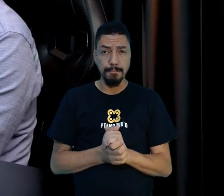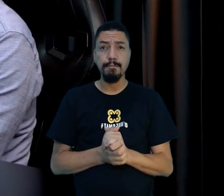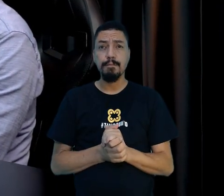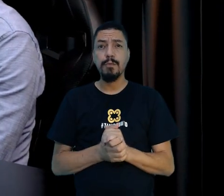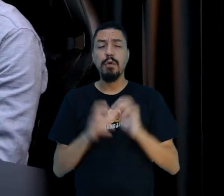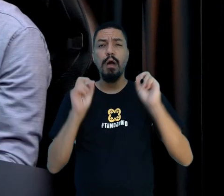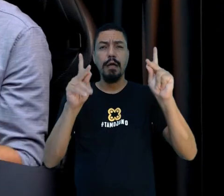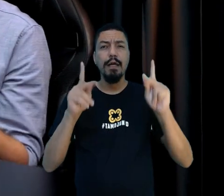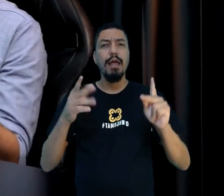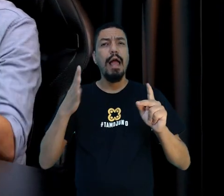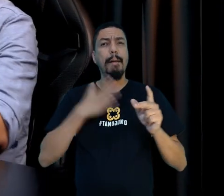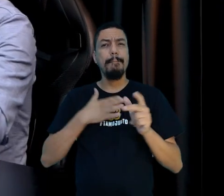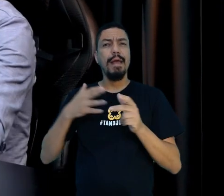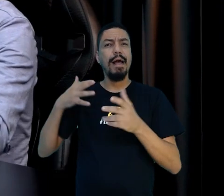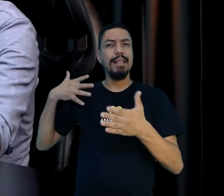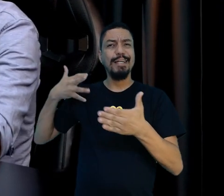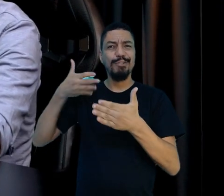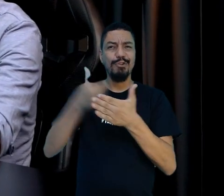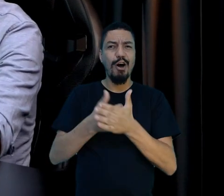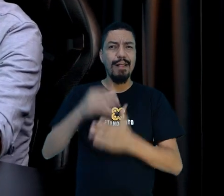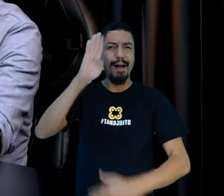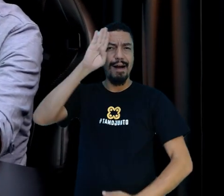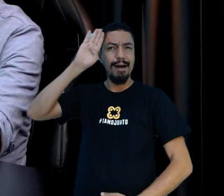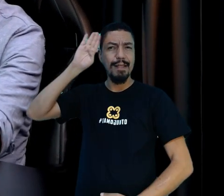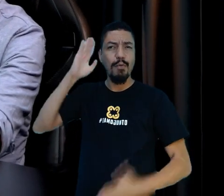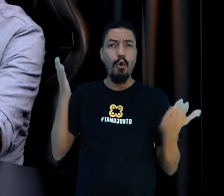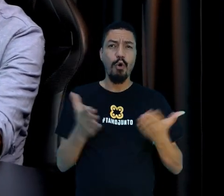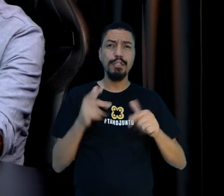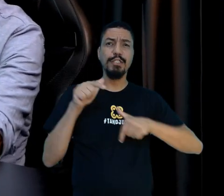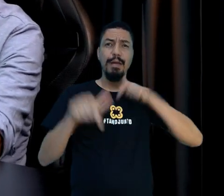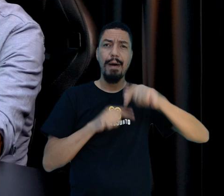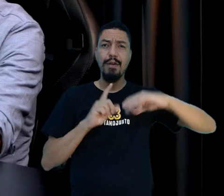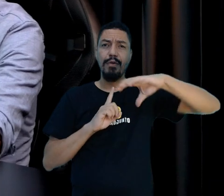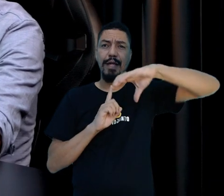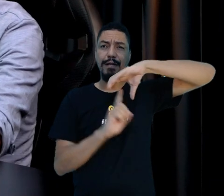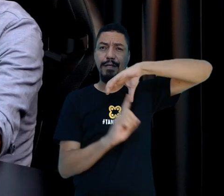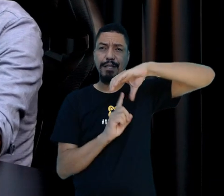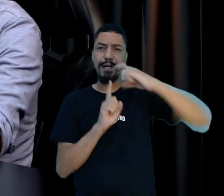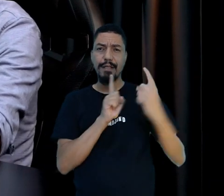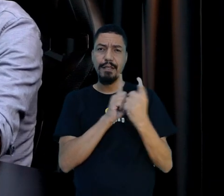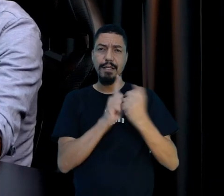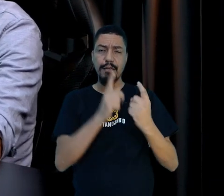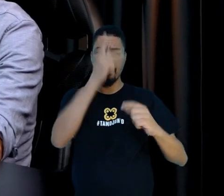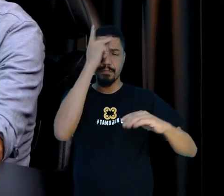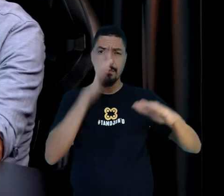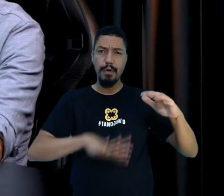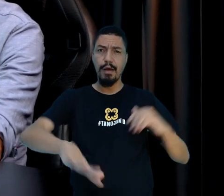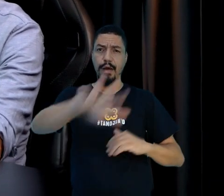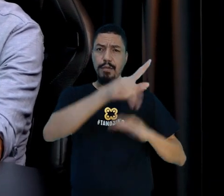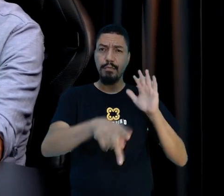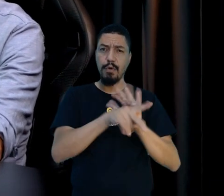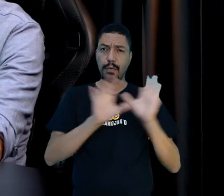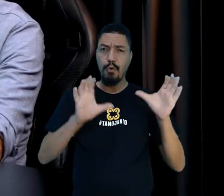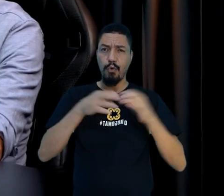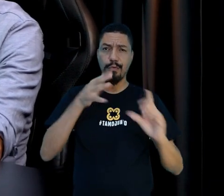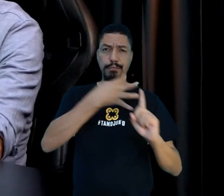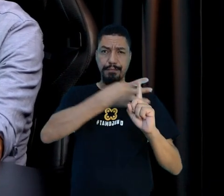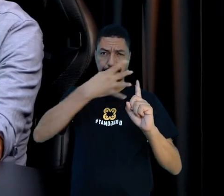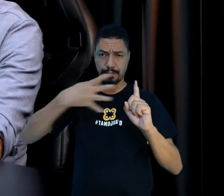E aí, então, essa é minha trajetória acadêmica, né, que foi o que eu fiz. Hoje eu trabalho na clínica com a população LGBTQIAP+, no